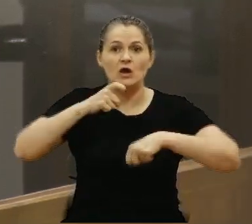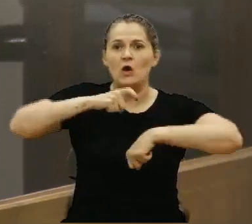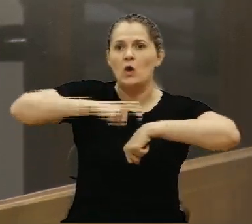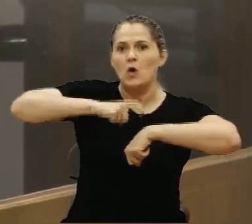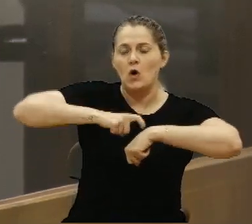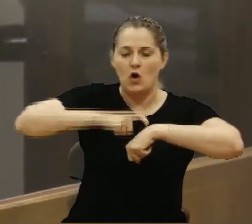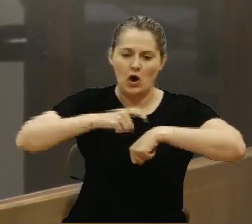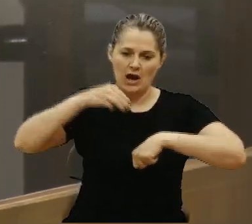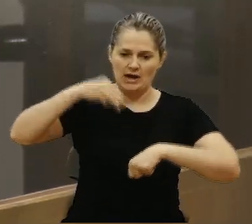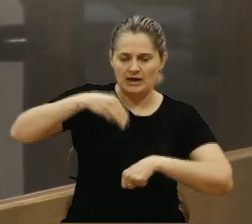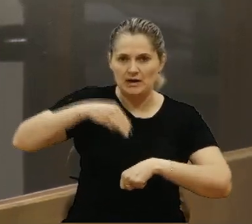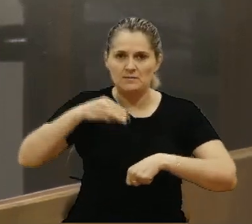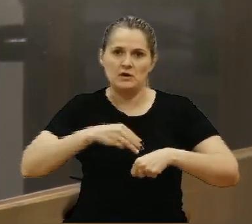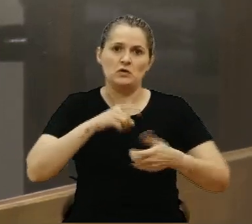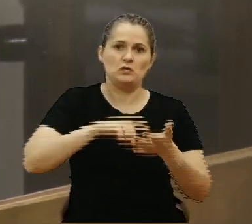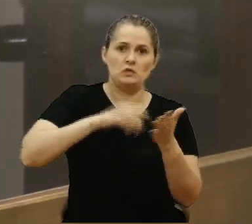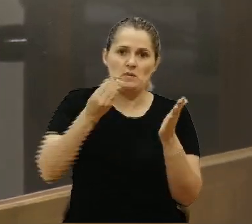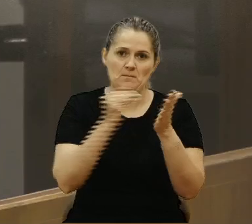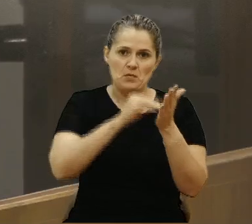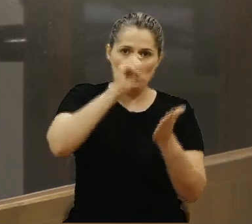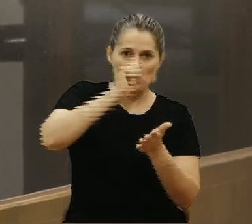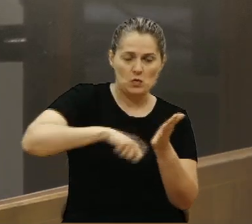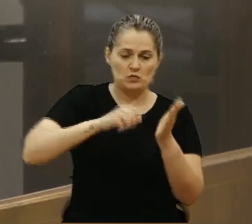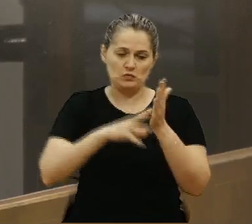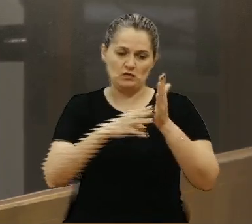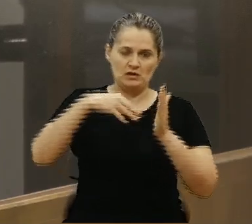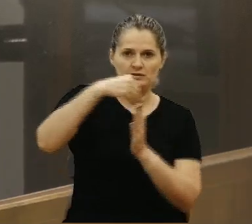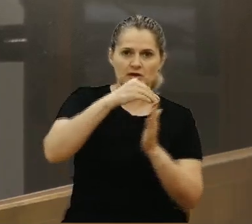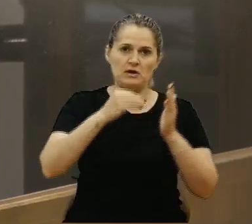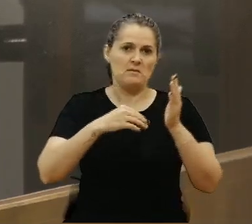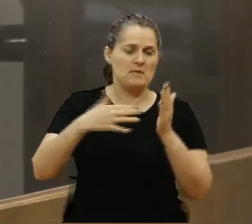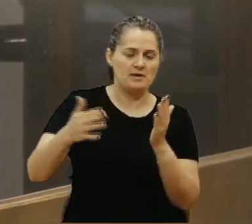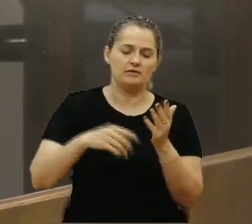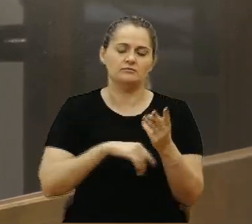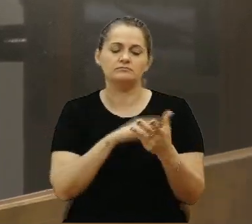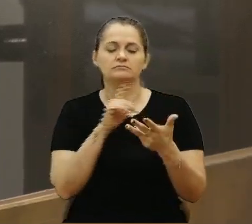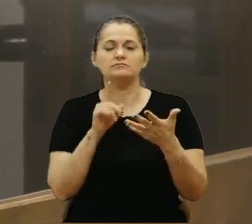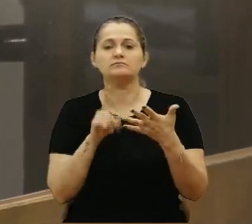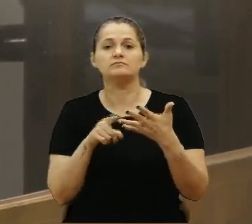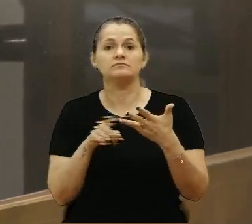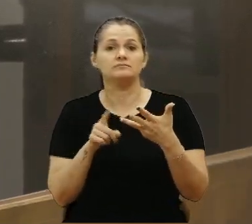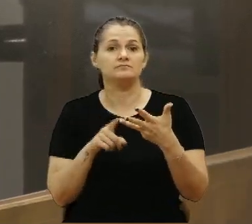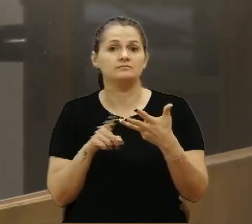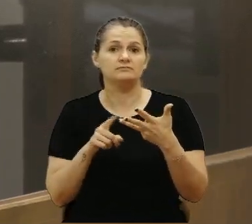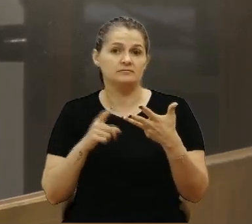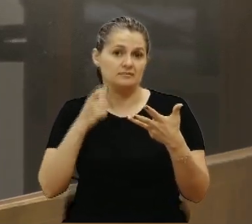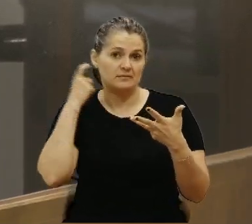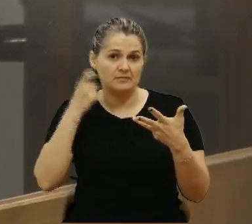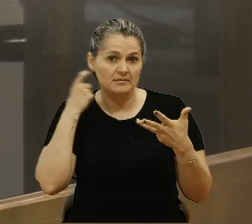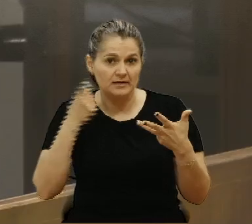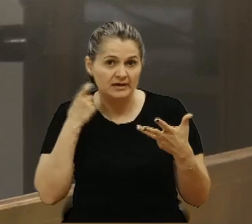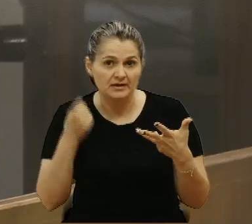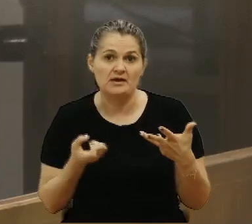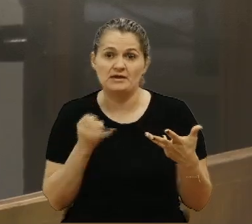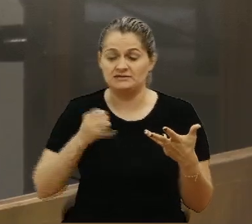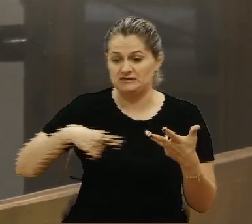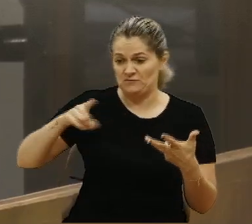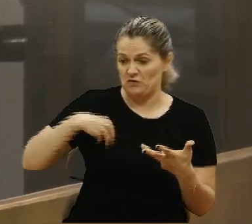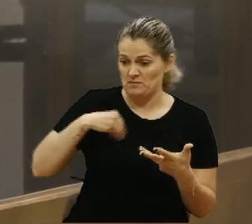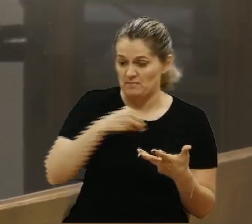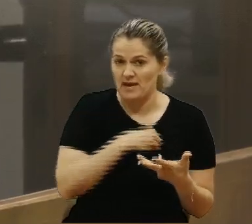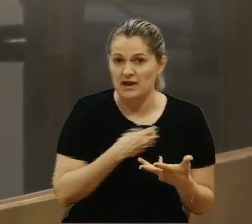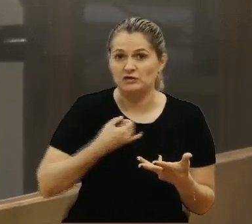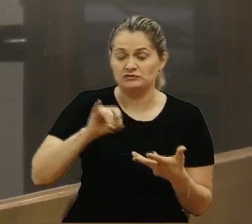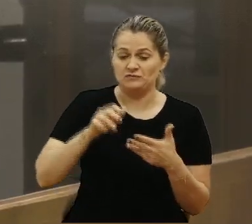o minuto, e o ponto, e o calendário, e o não sei o quê. Depois a gente tem que se preocupar com se ele foi no médico, se ele